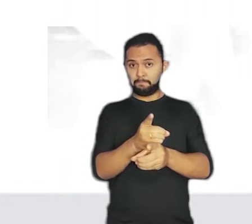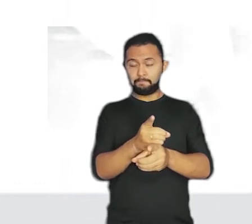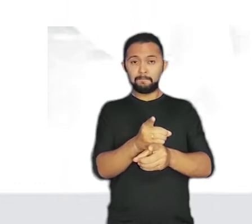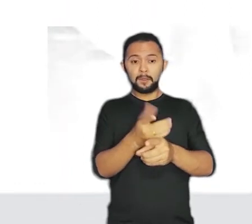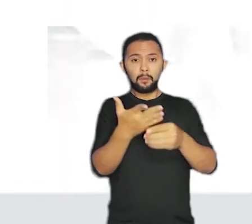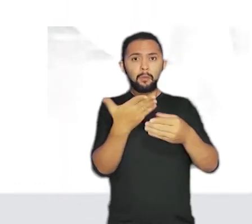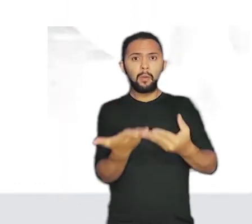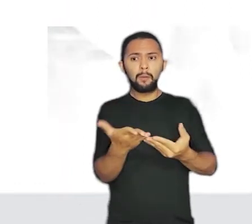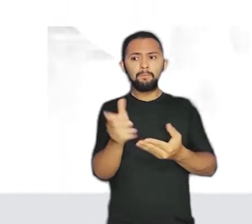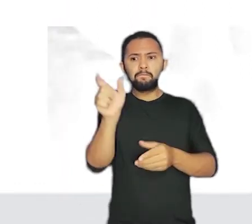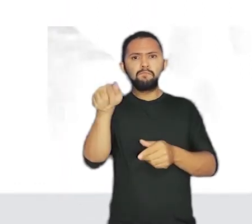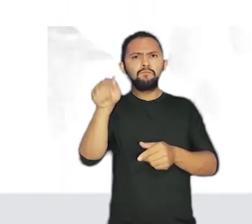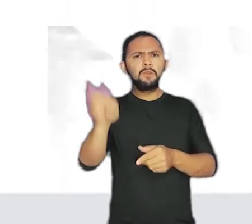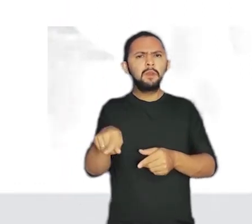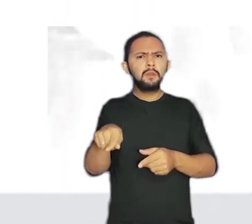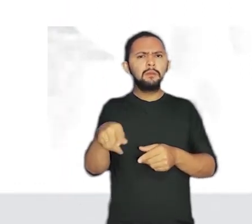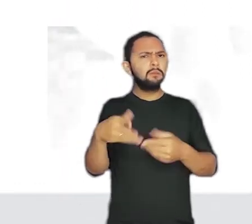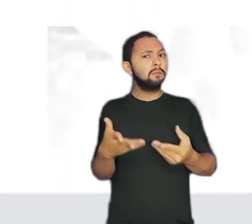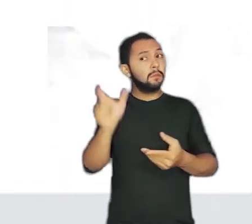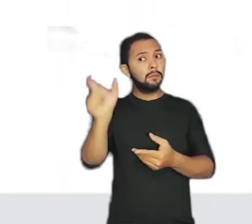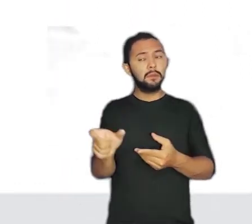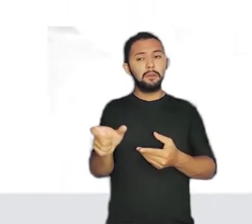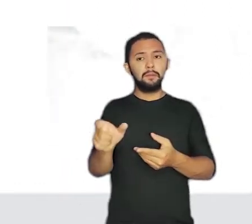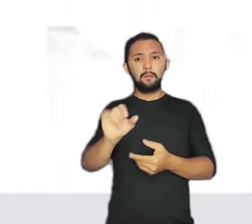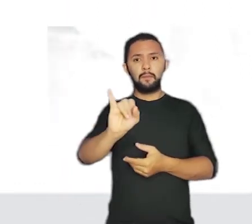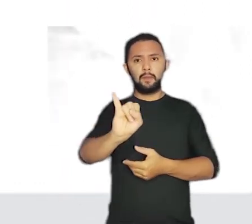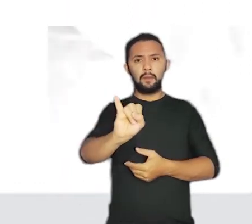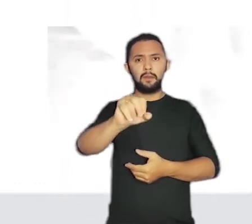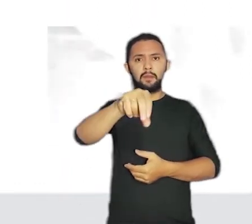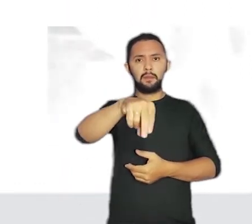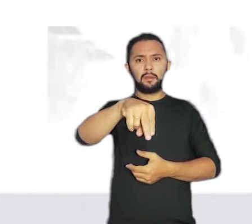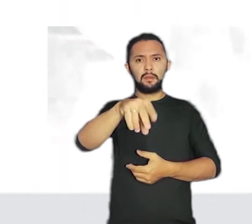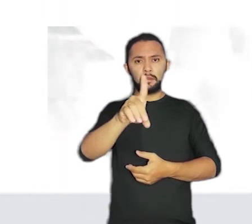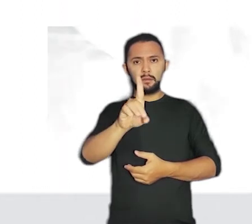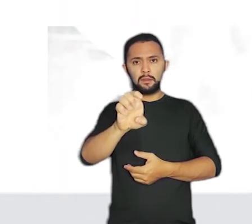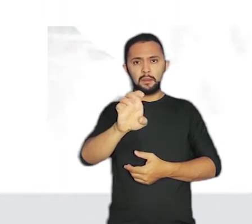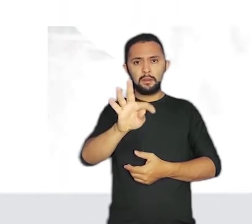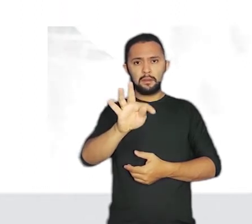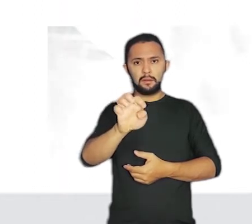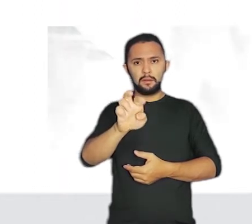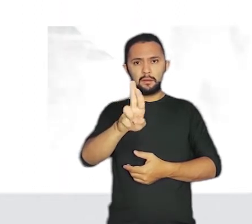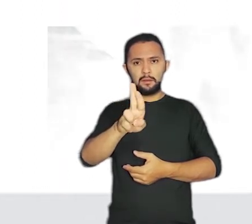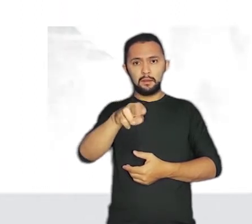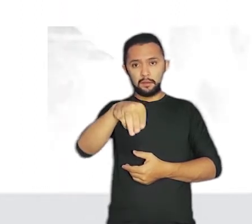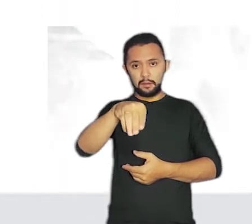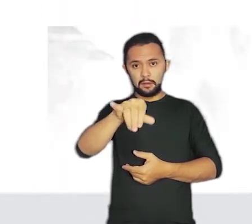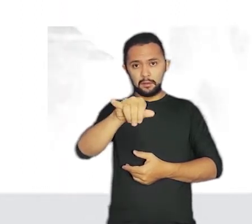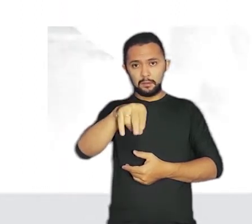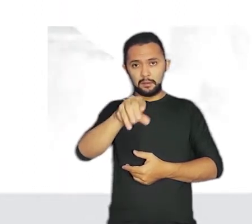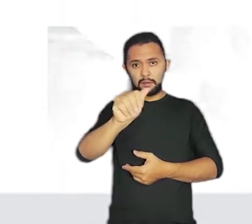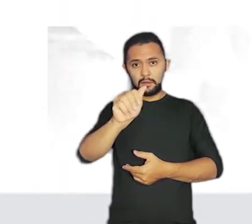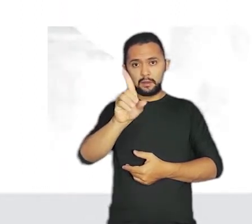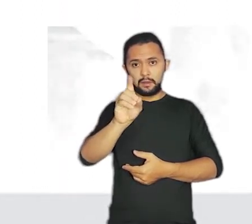possível dizer quem está praticando ou quem está recebendo a ação. Então, o sujeito indeterminado é aquele que faz referência a